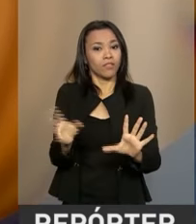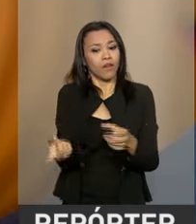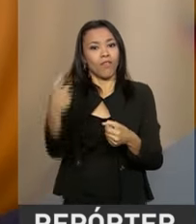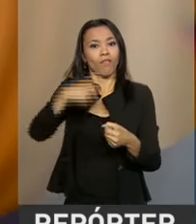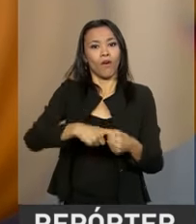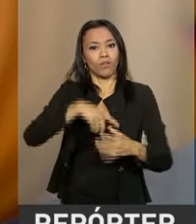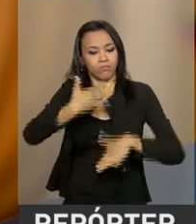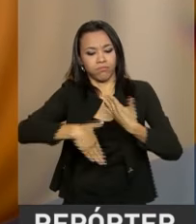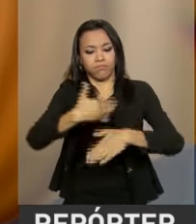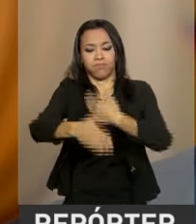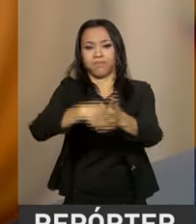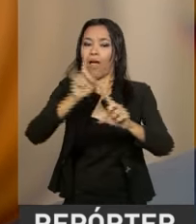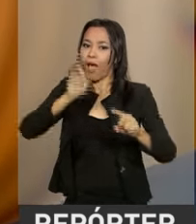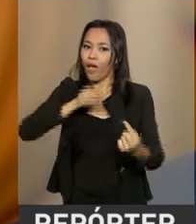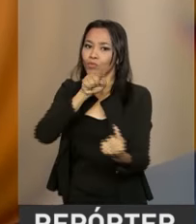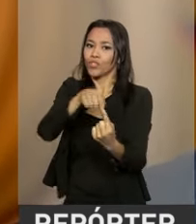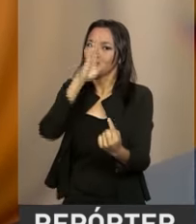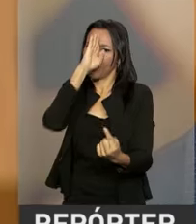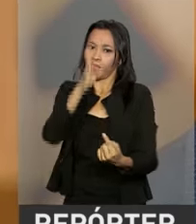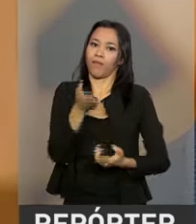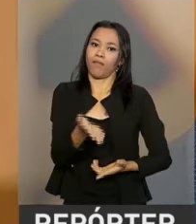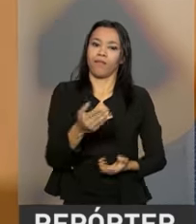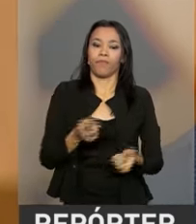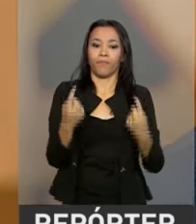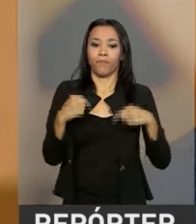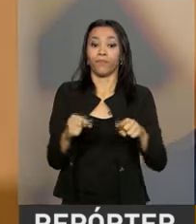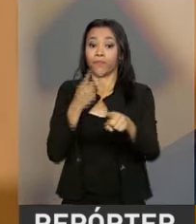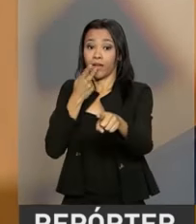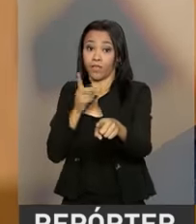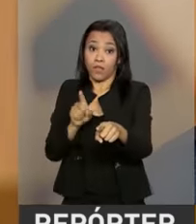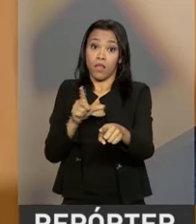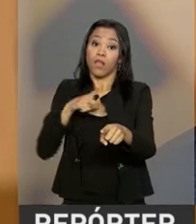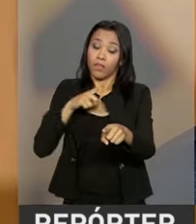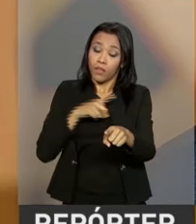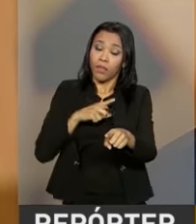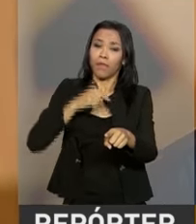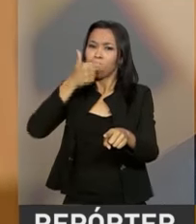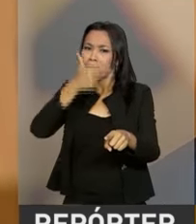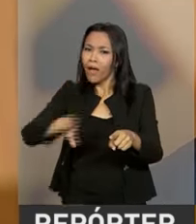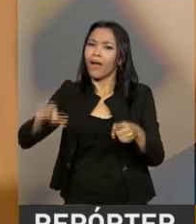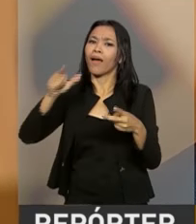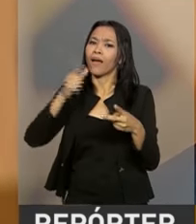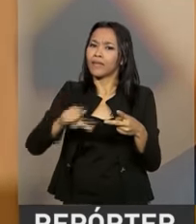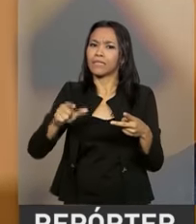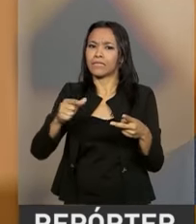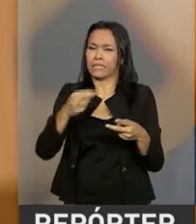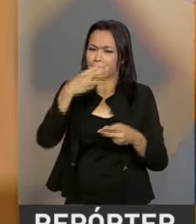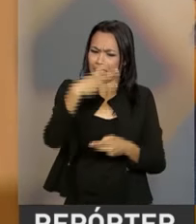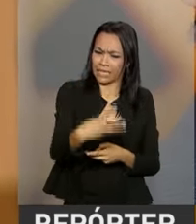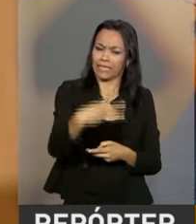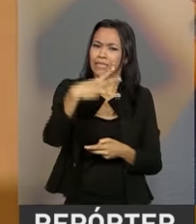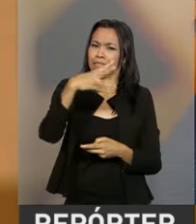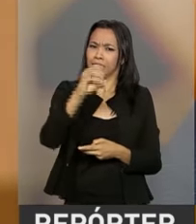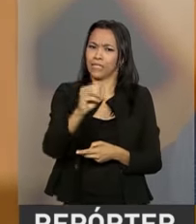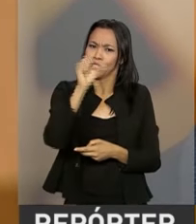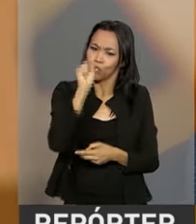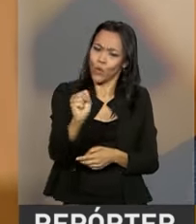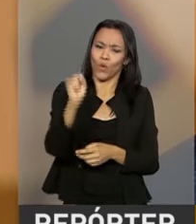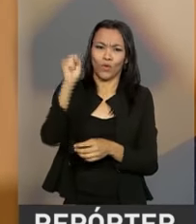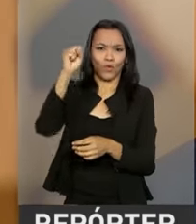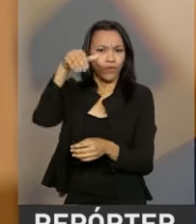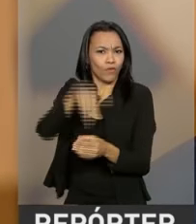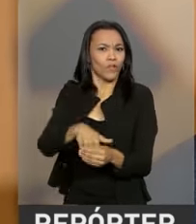crescimento. Esse é o objetivo principal. Teremos bem mais do que os necessários 308 votos para a